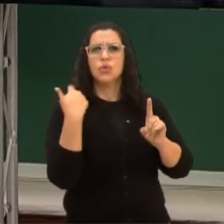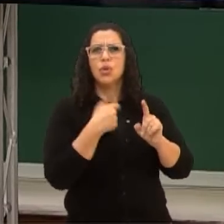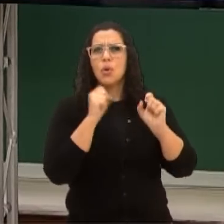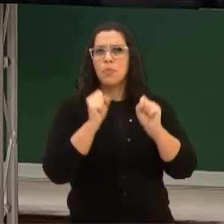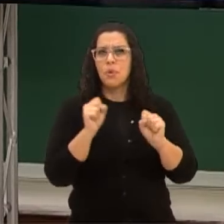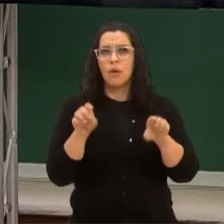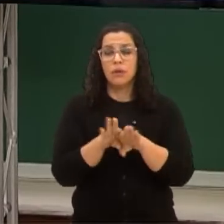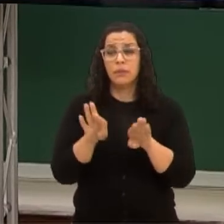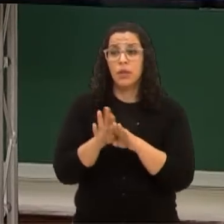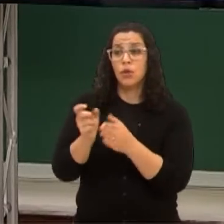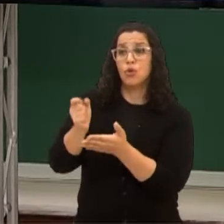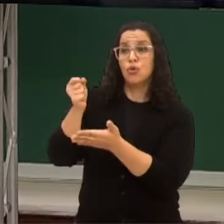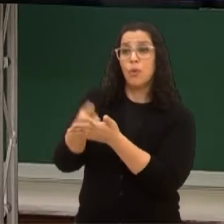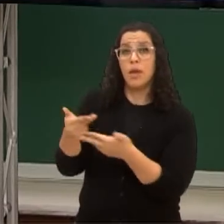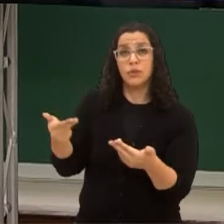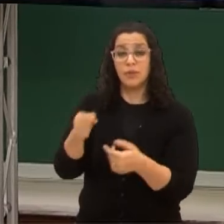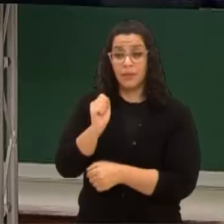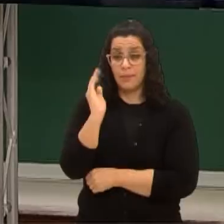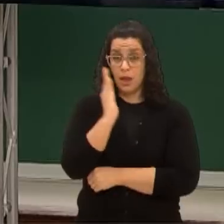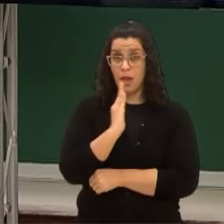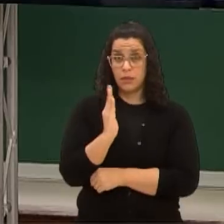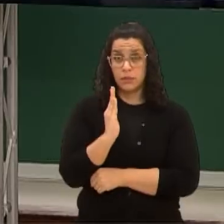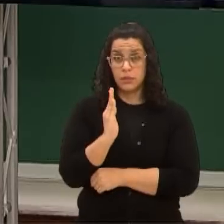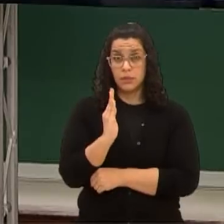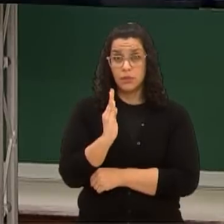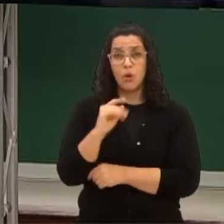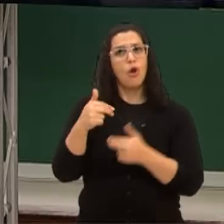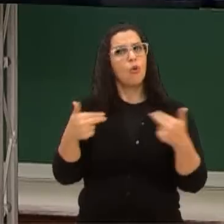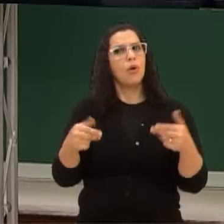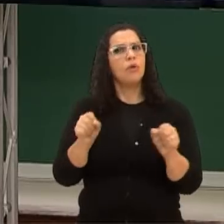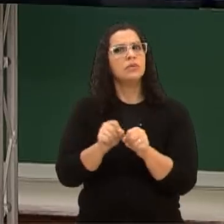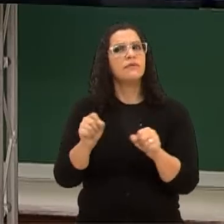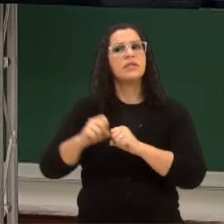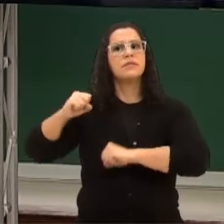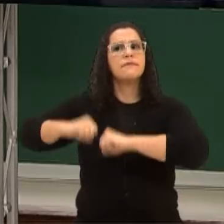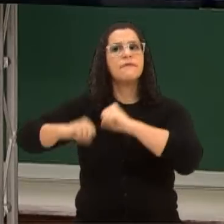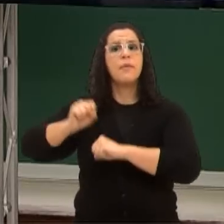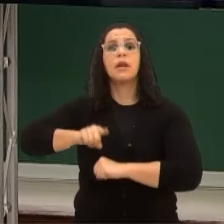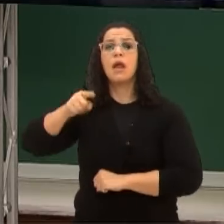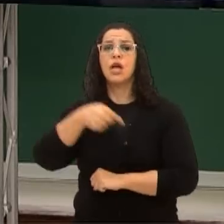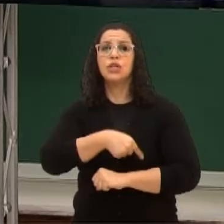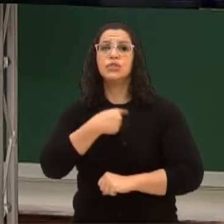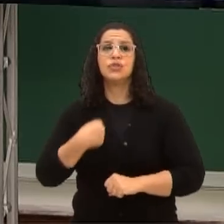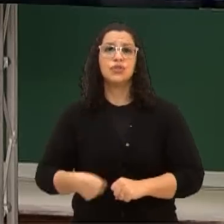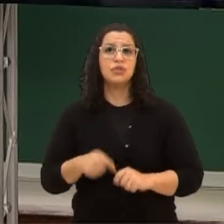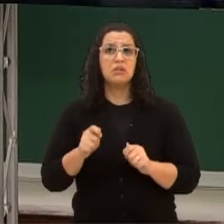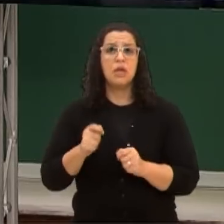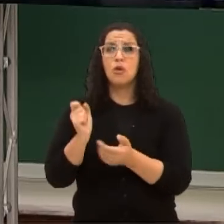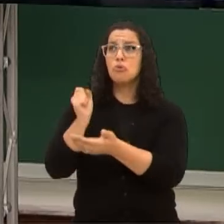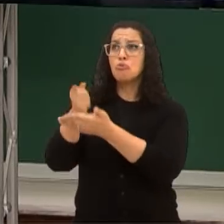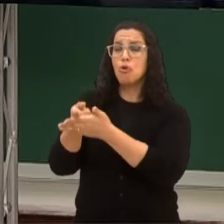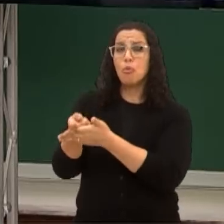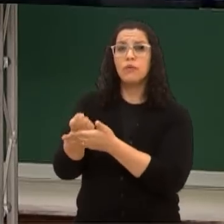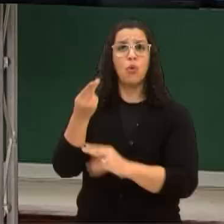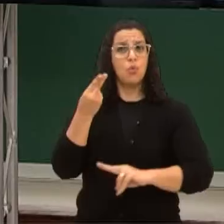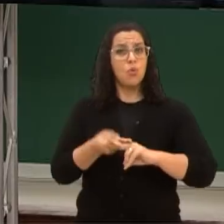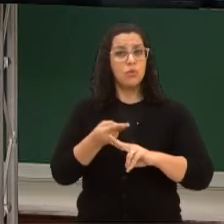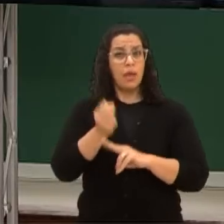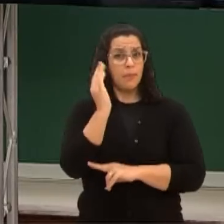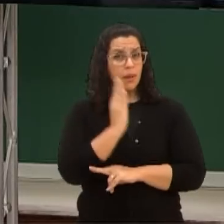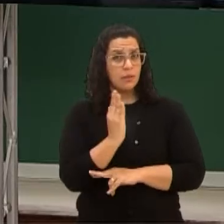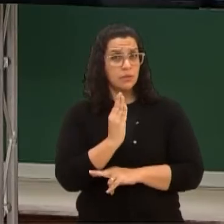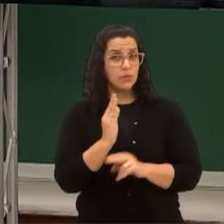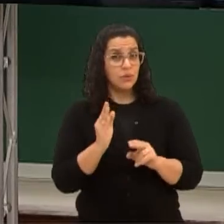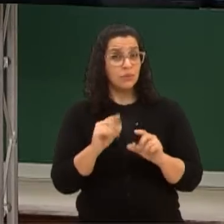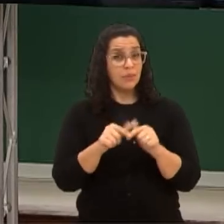podemos consumir aqui no Brasil um produto que foi fabricado na China, por exemplo. E isso é a realidade de